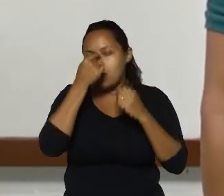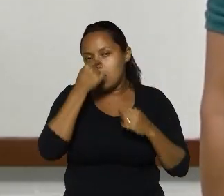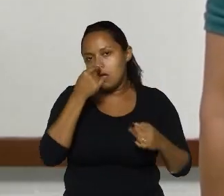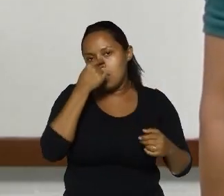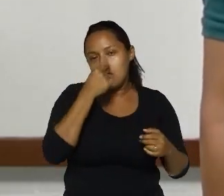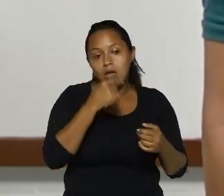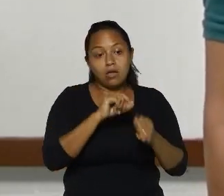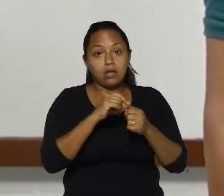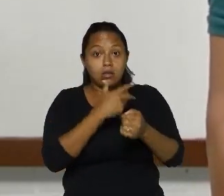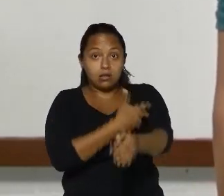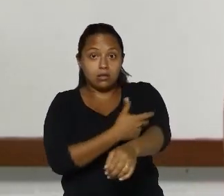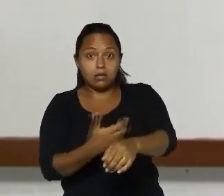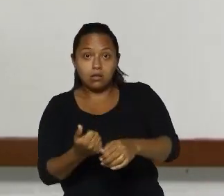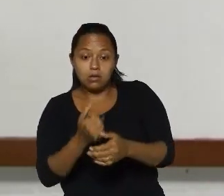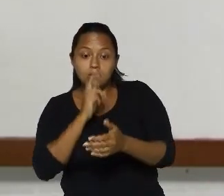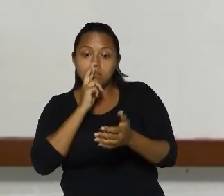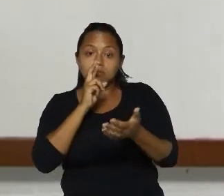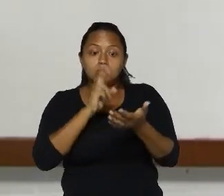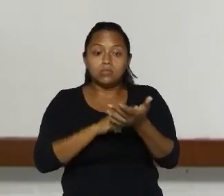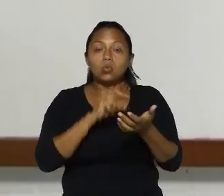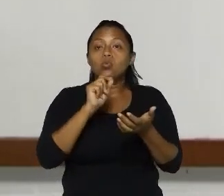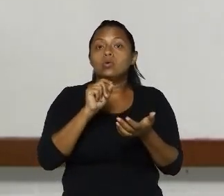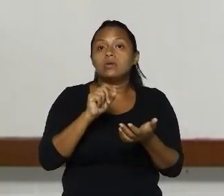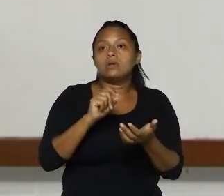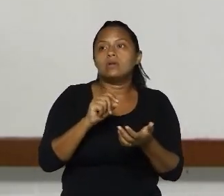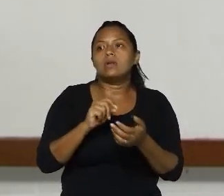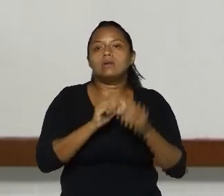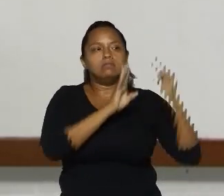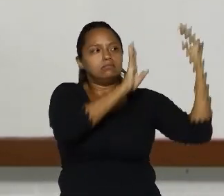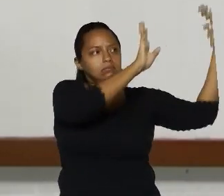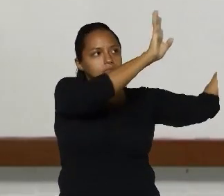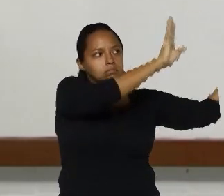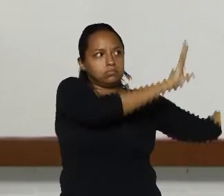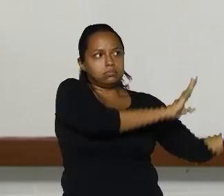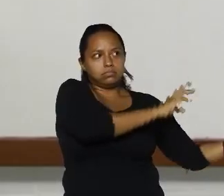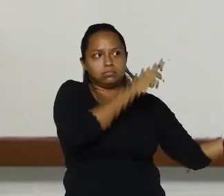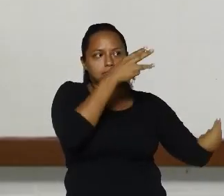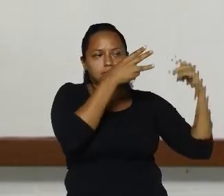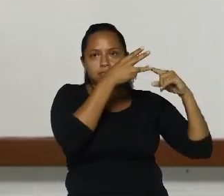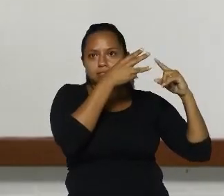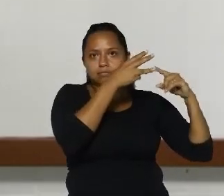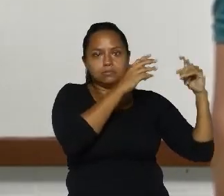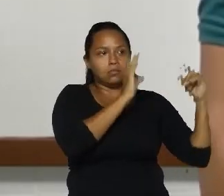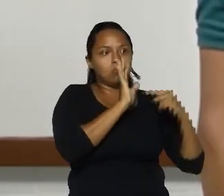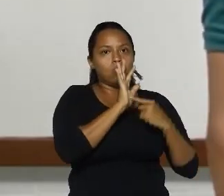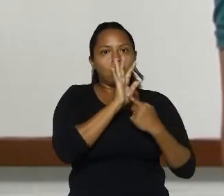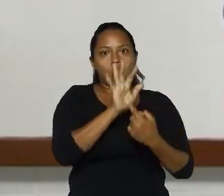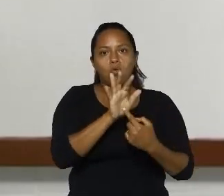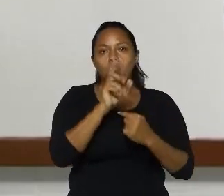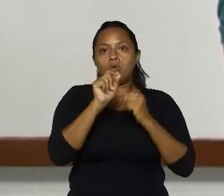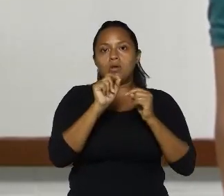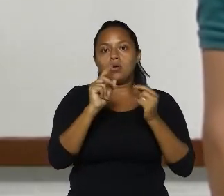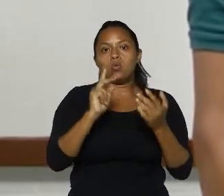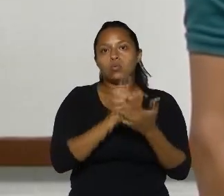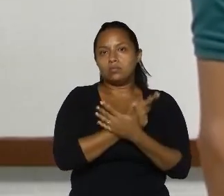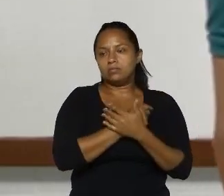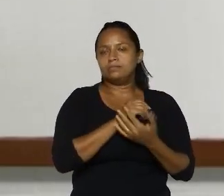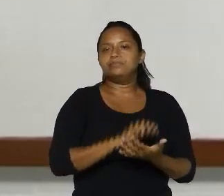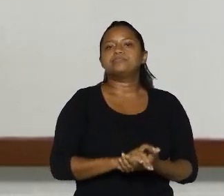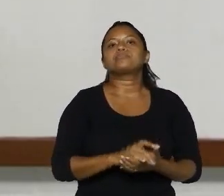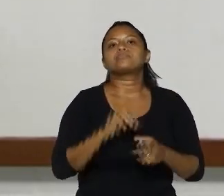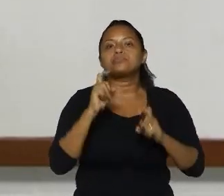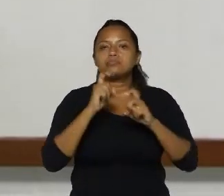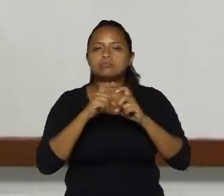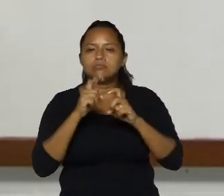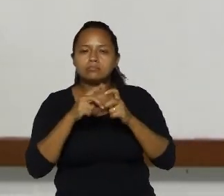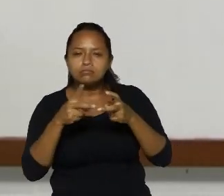ele fez o hemograma e saiu o resultado do seu exame, na terceira coluna estão os dados. O que o médico vai fazer?